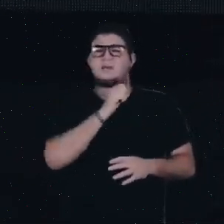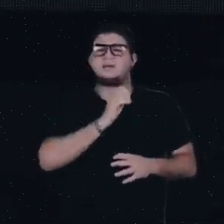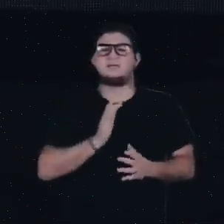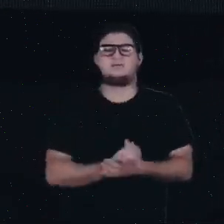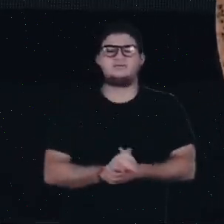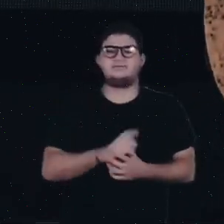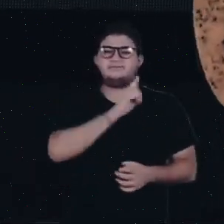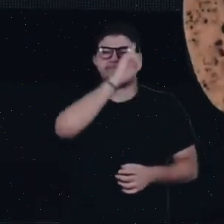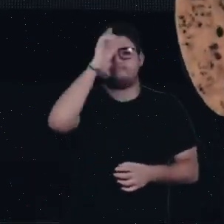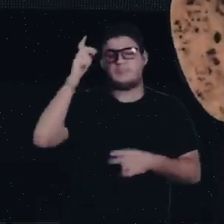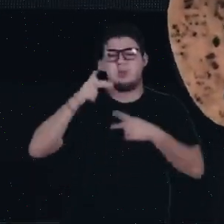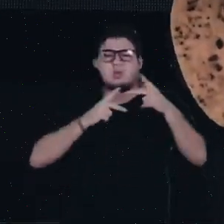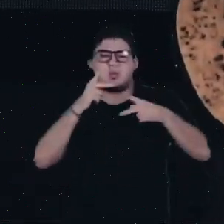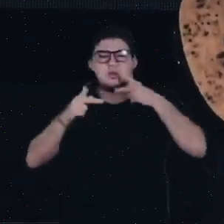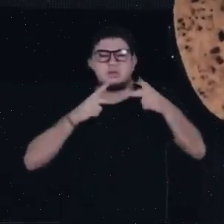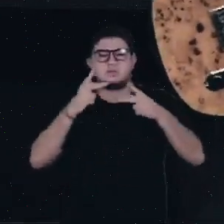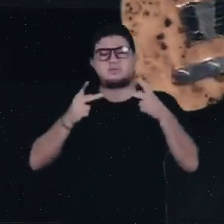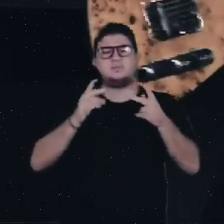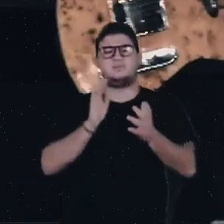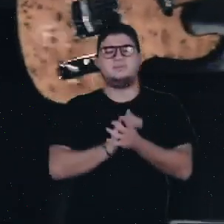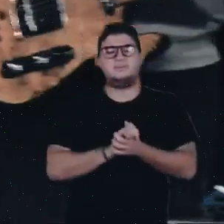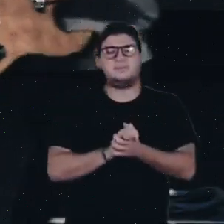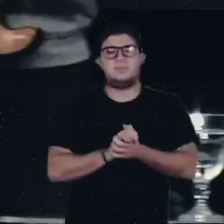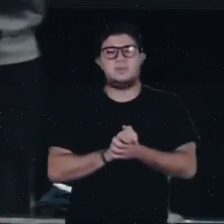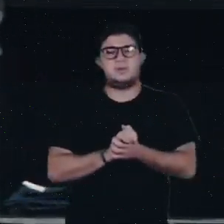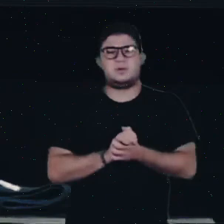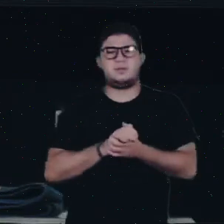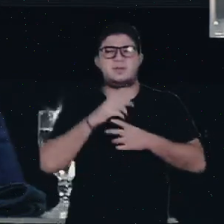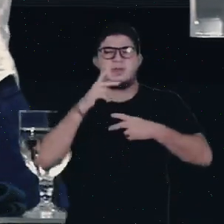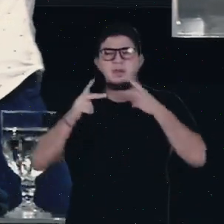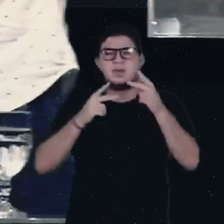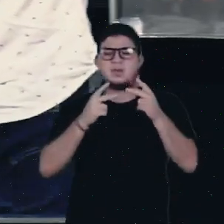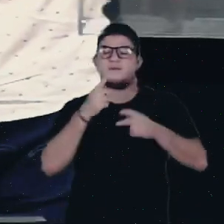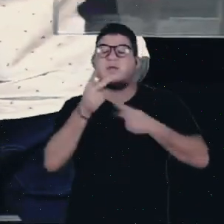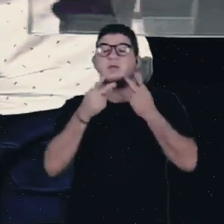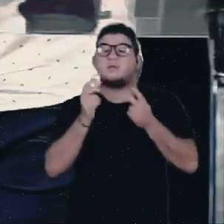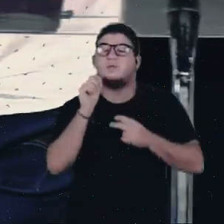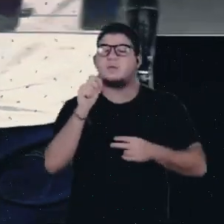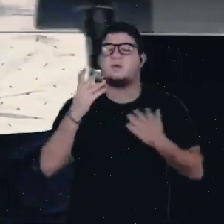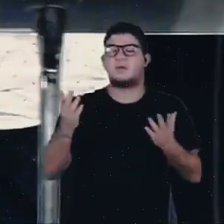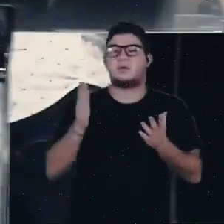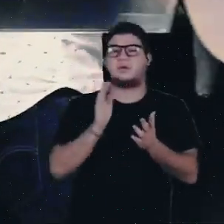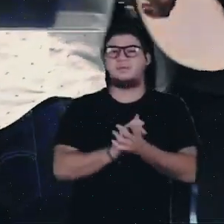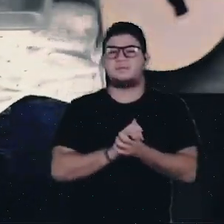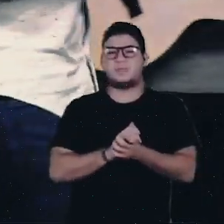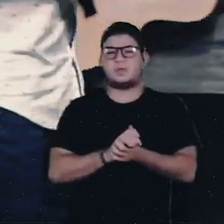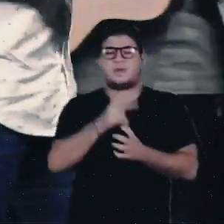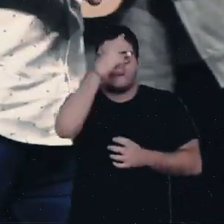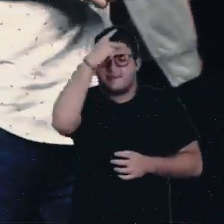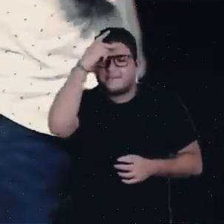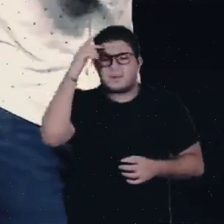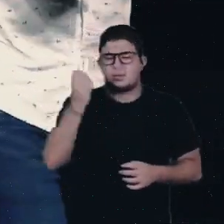Nesse dia eu estava pregando uma mensagem que era: aqueles que querem viver piedosamente em Cristo sofrerão perseguições.